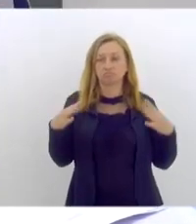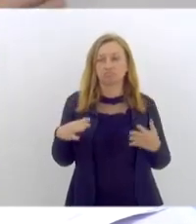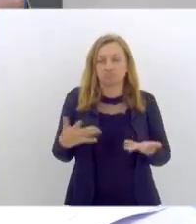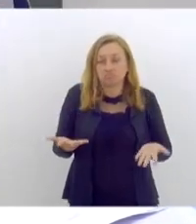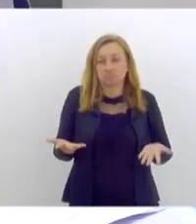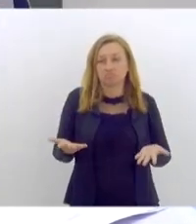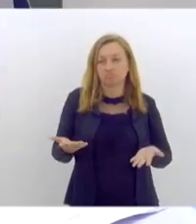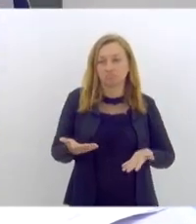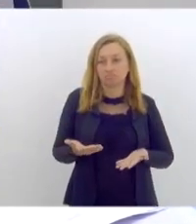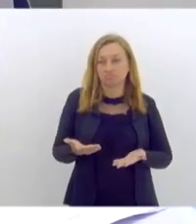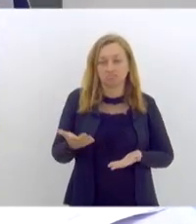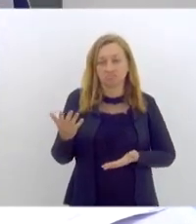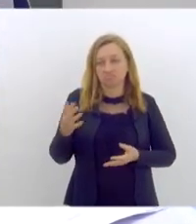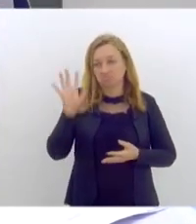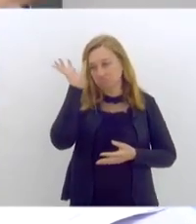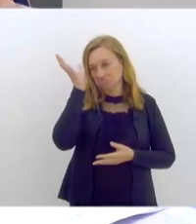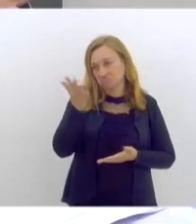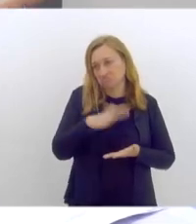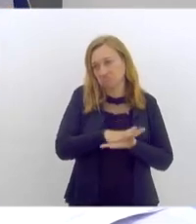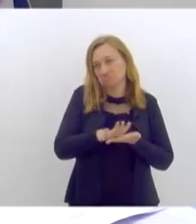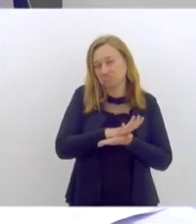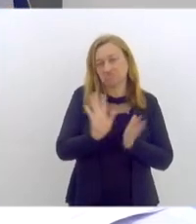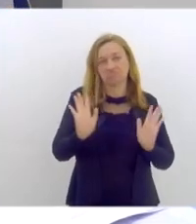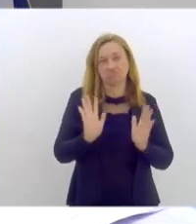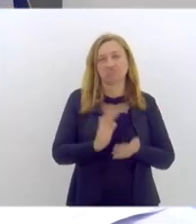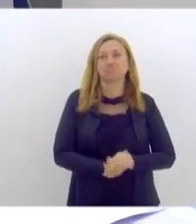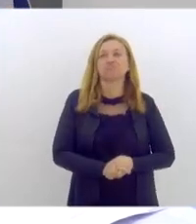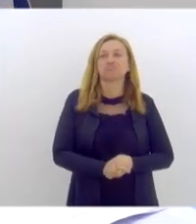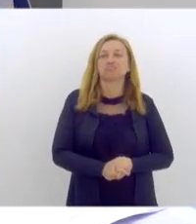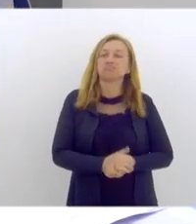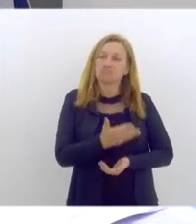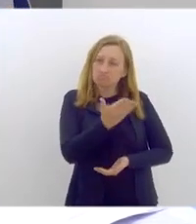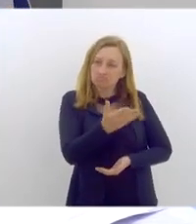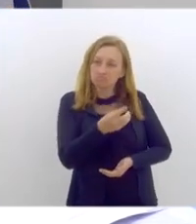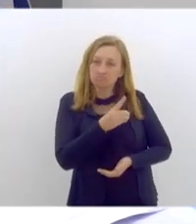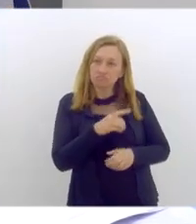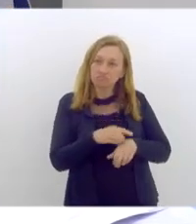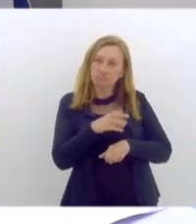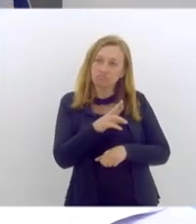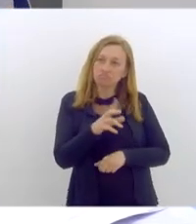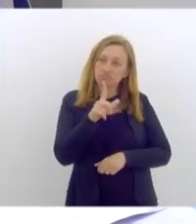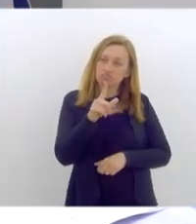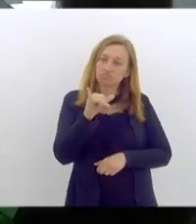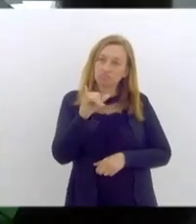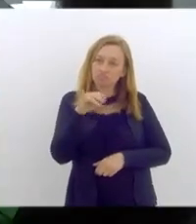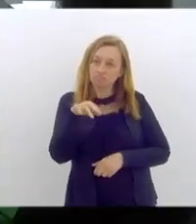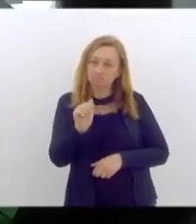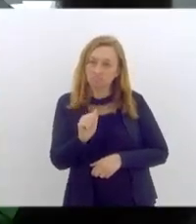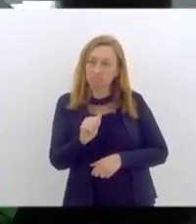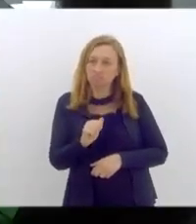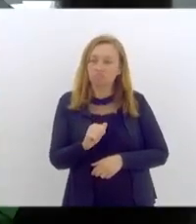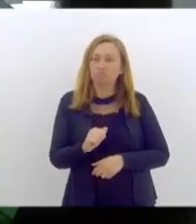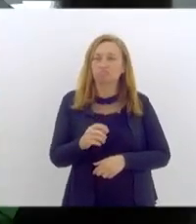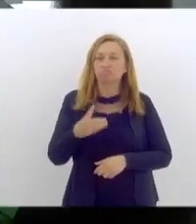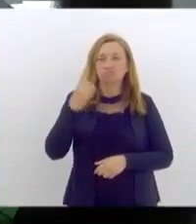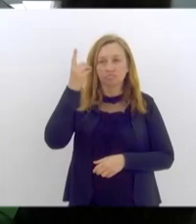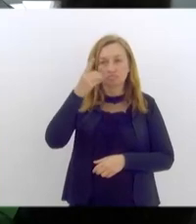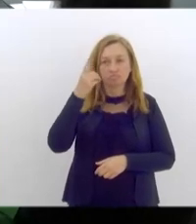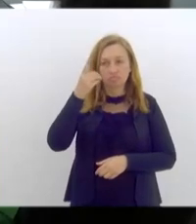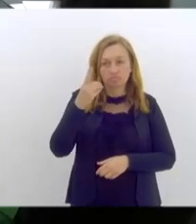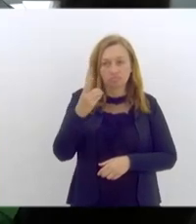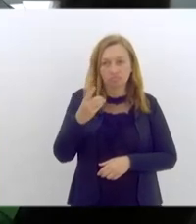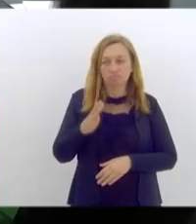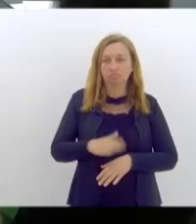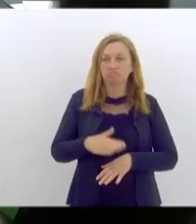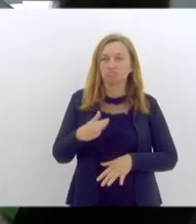já foi embora e não resolveu pois não Doutora Lilian Deputado demais membros é